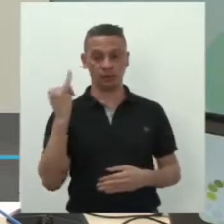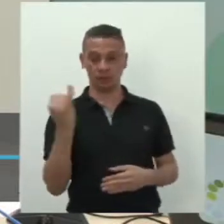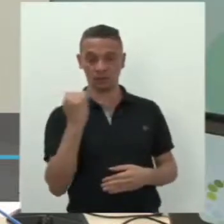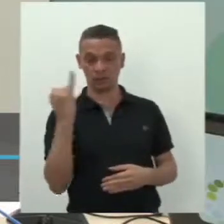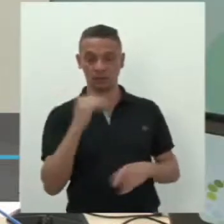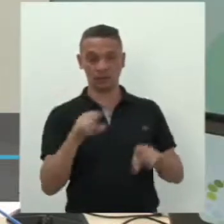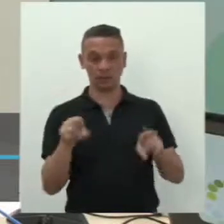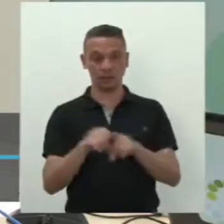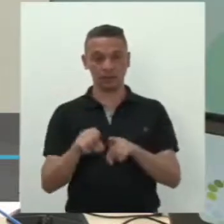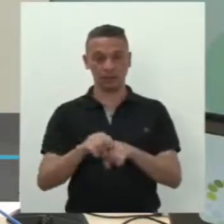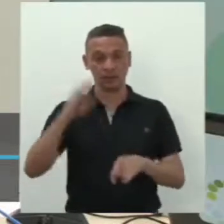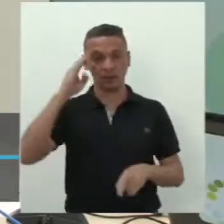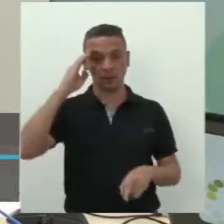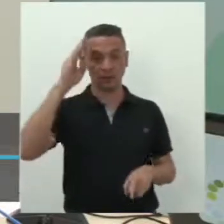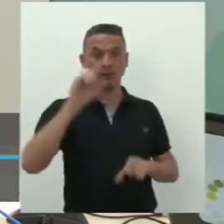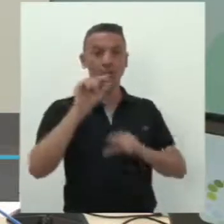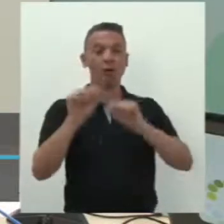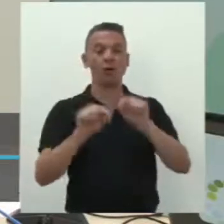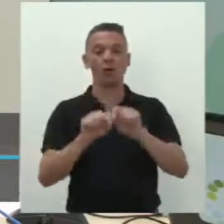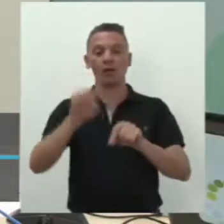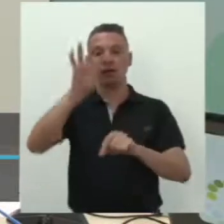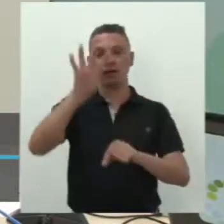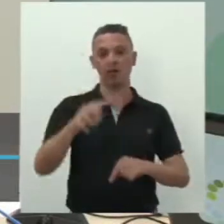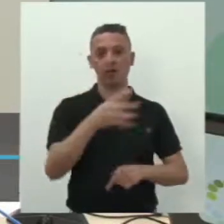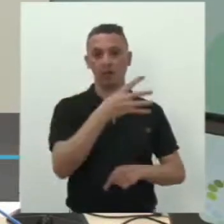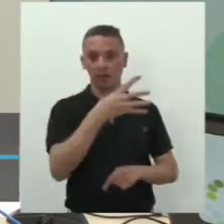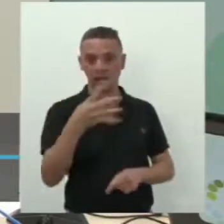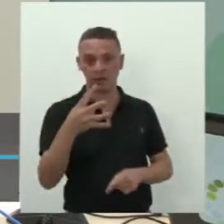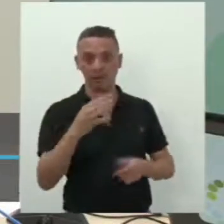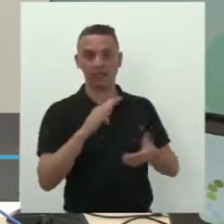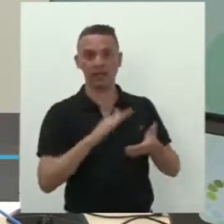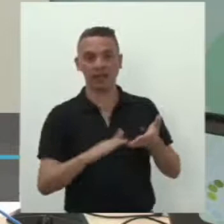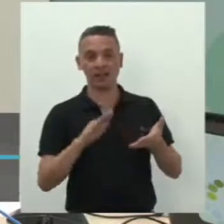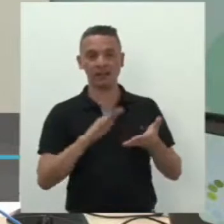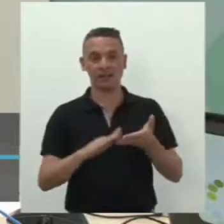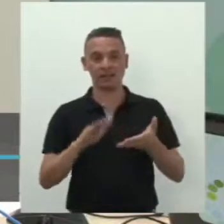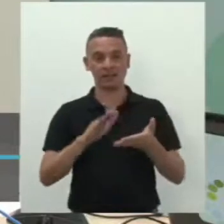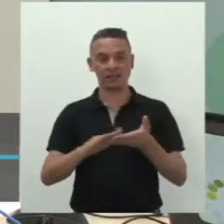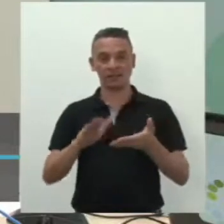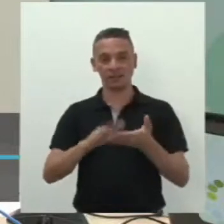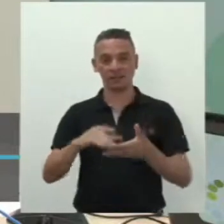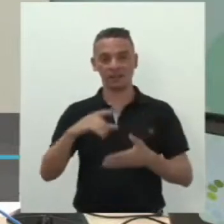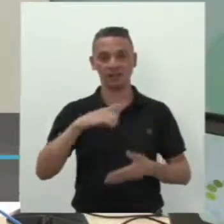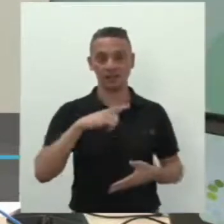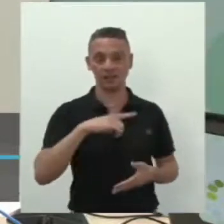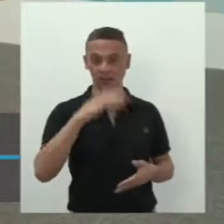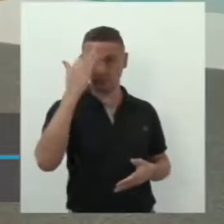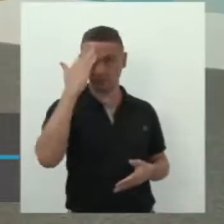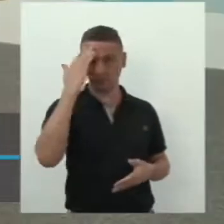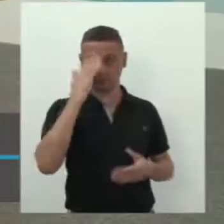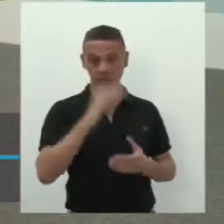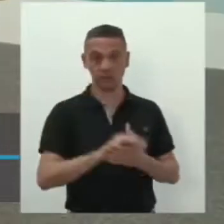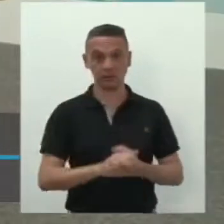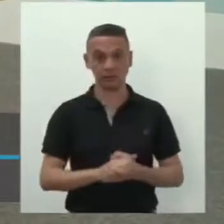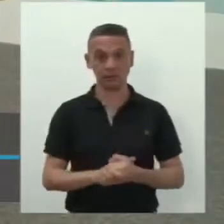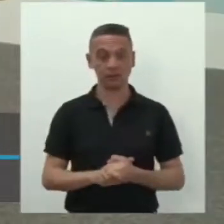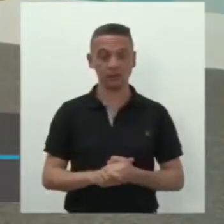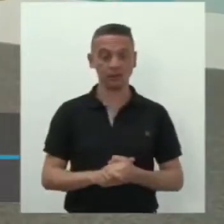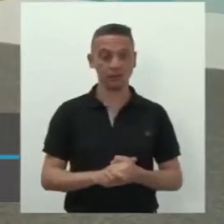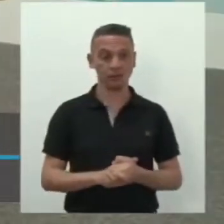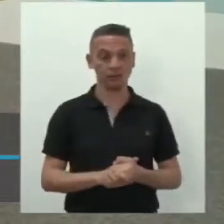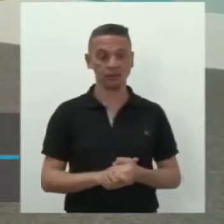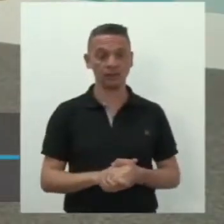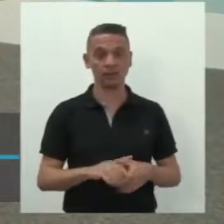está principalmente fazendo aí uma tabela de gastos, né? Uma tabela de valores. Lembrando que a gente também não precisa só somar